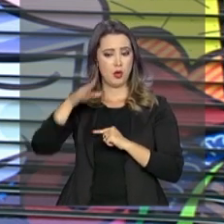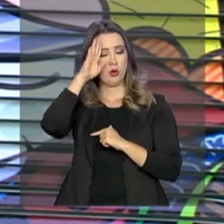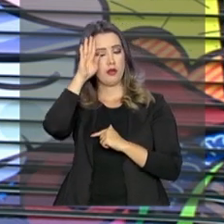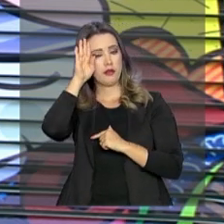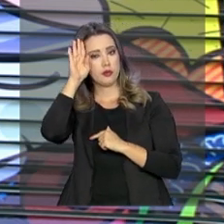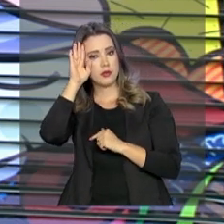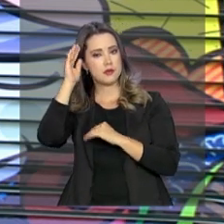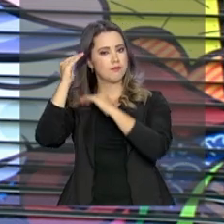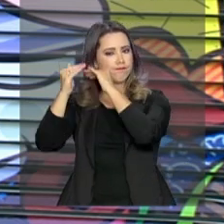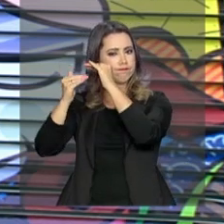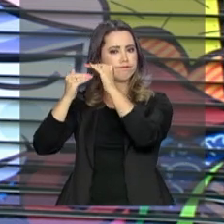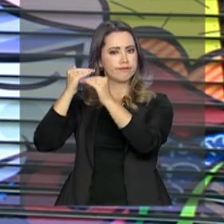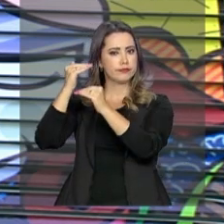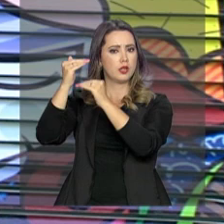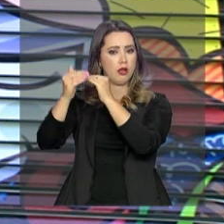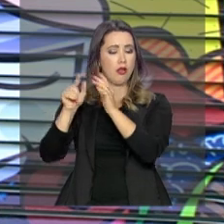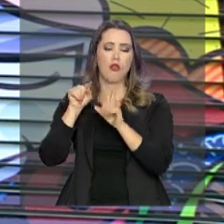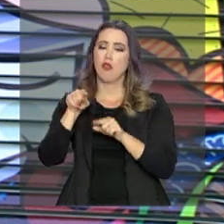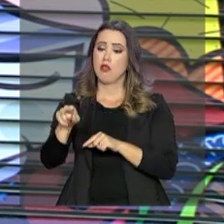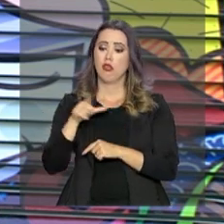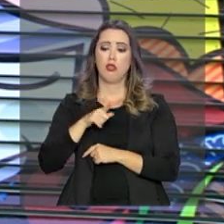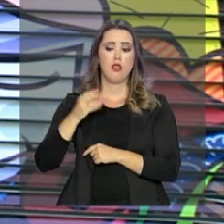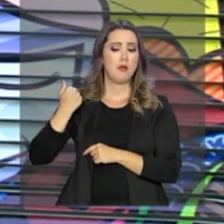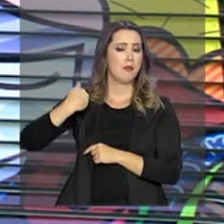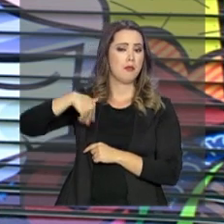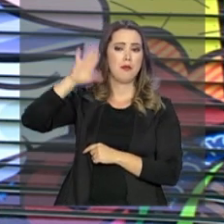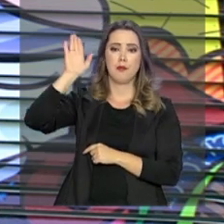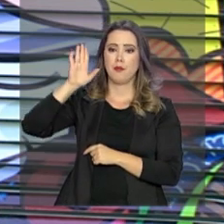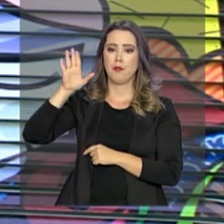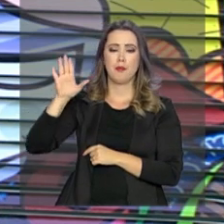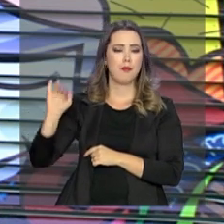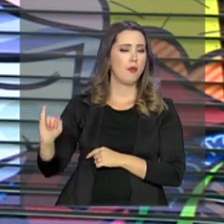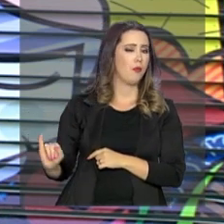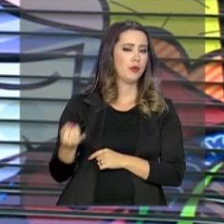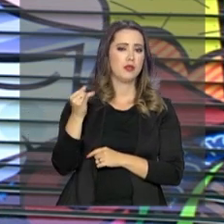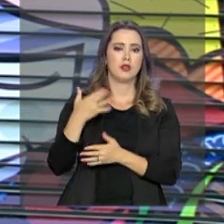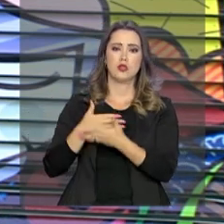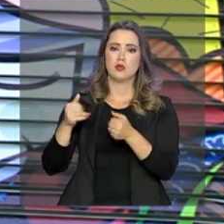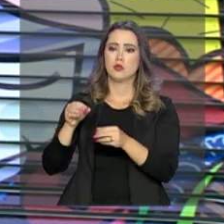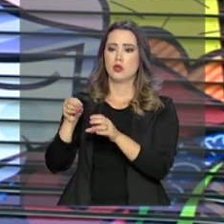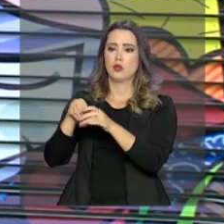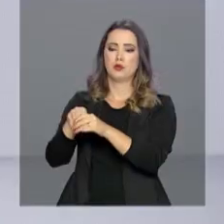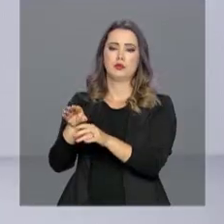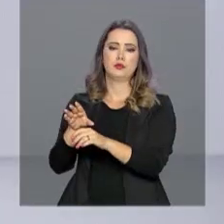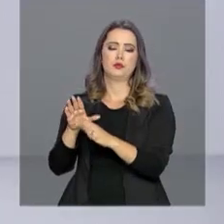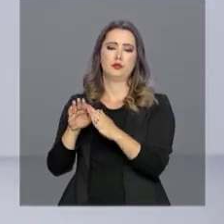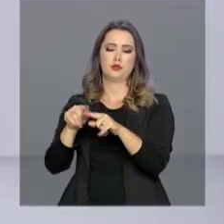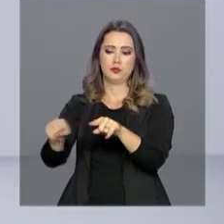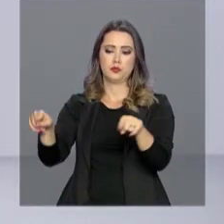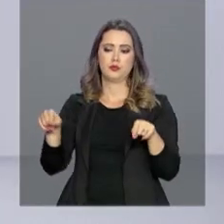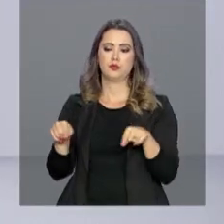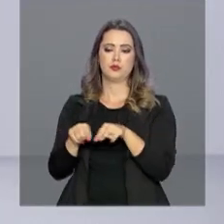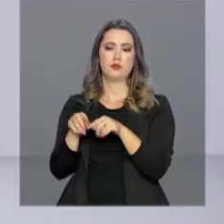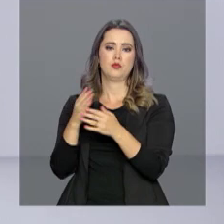acadêmica eles têm é um aproveitamento muito maior em sala de aula